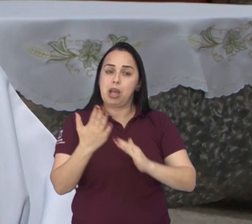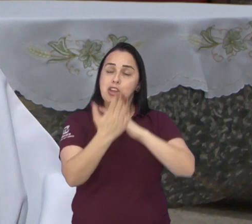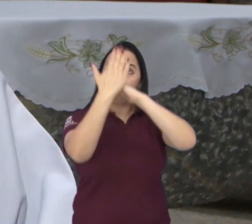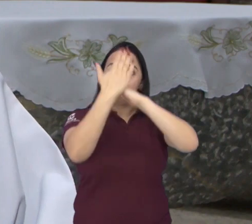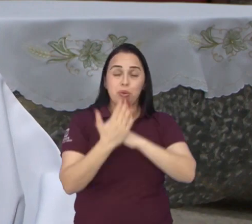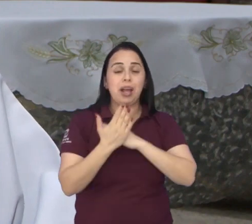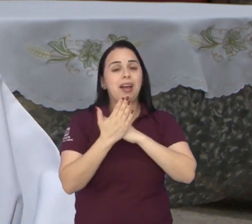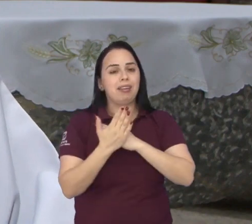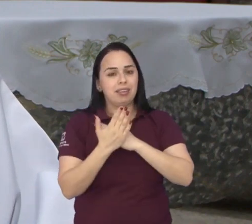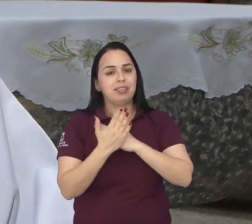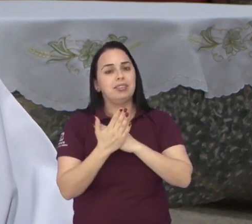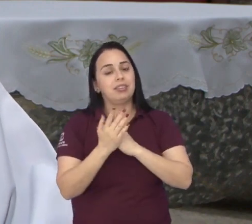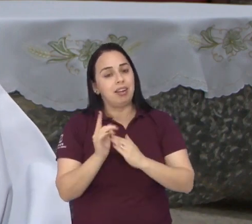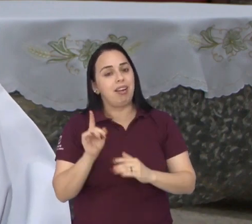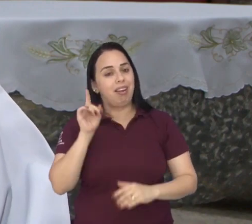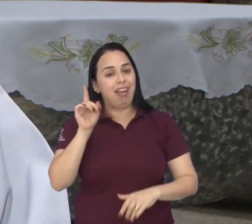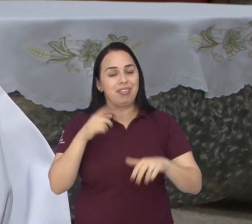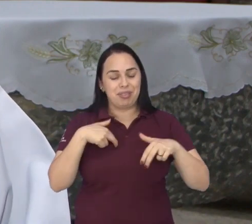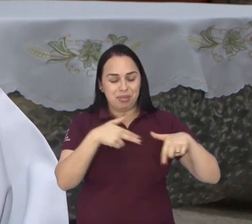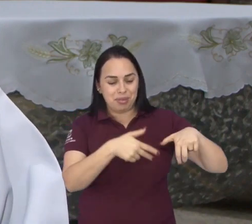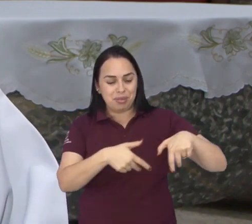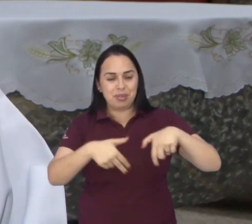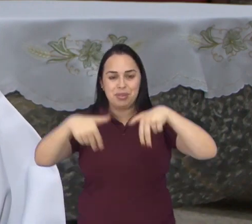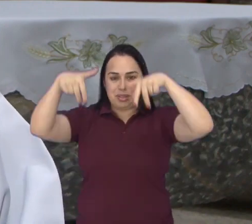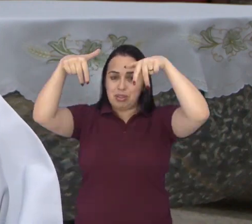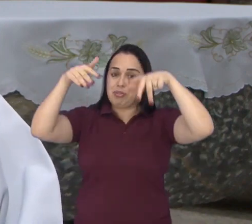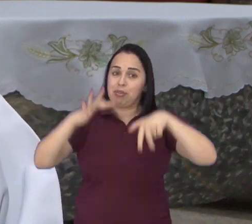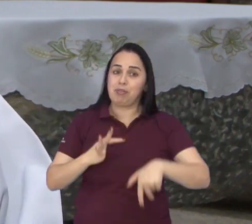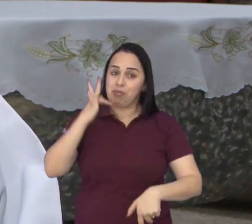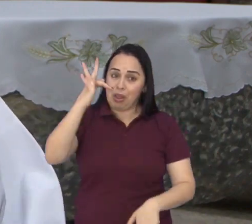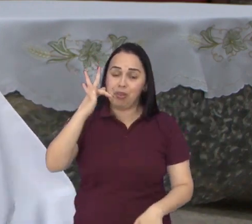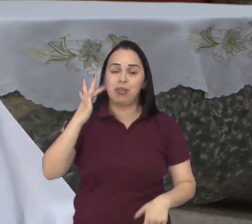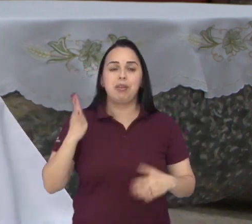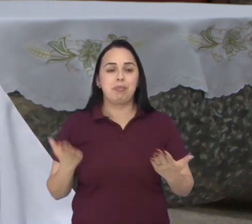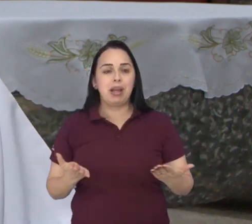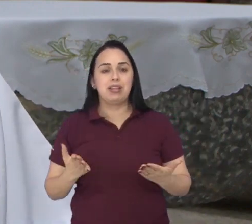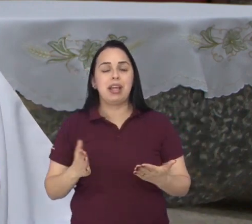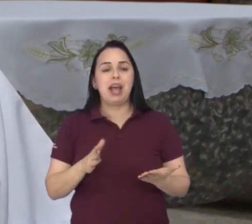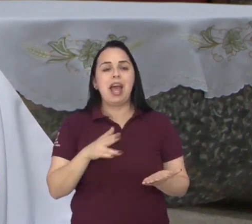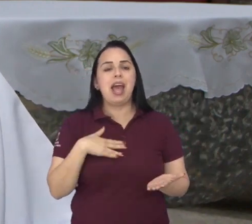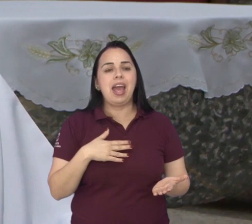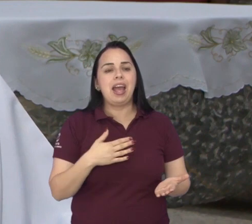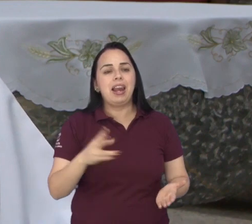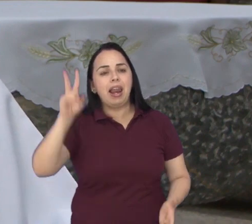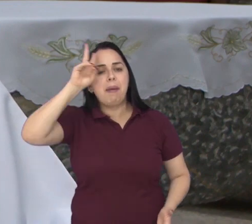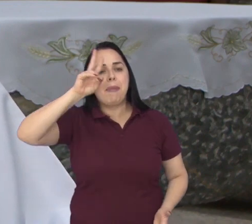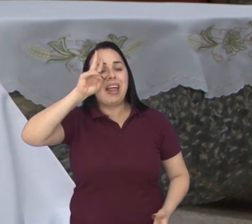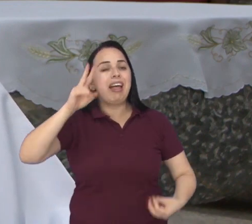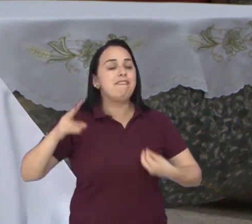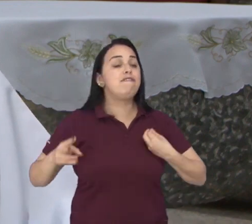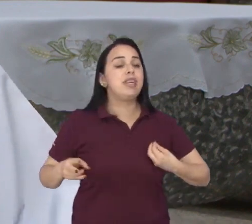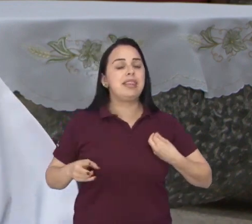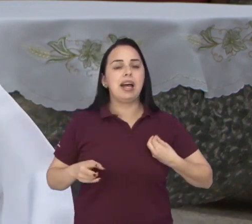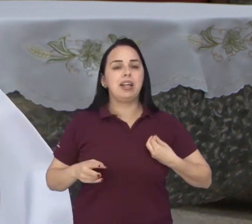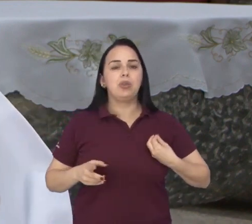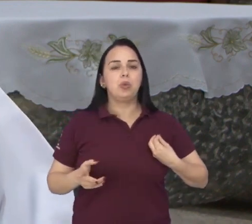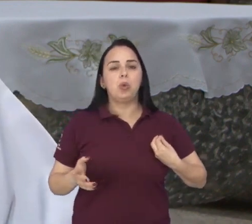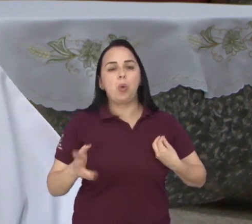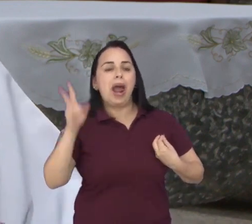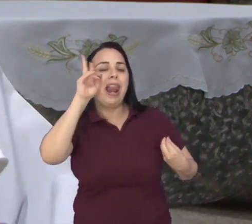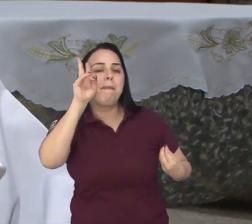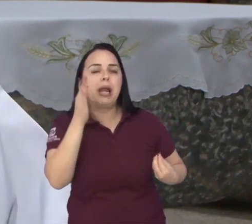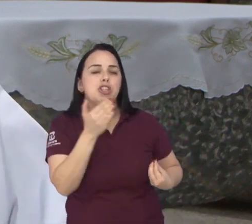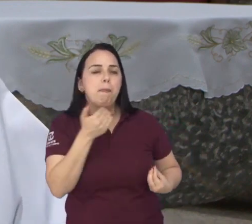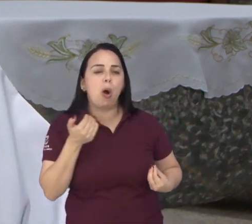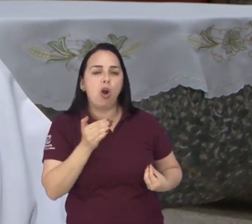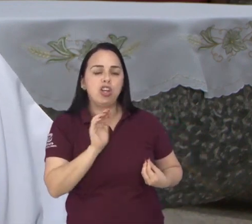intercedem por nós e para lá, para o céu, nós vamos um dia. Então é uma celebração da vida, na verdade. Não é de